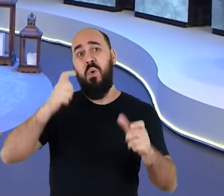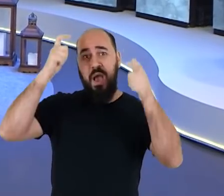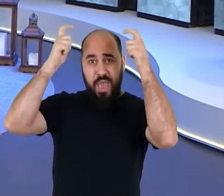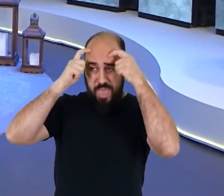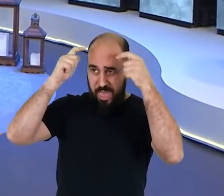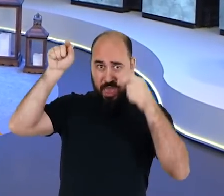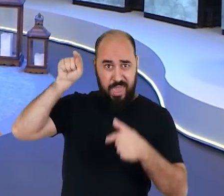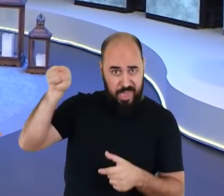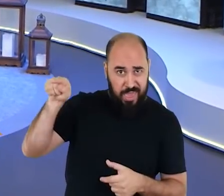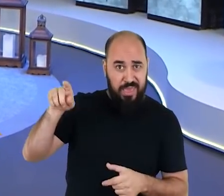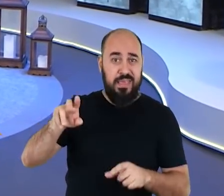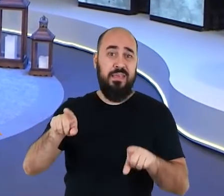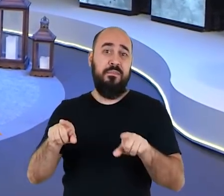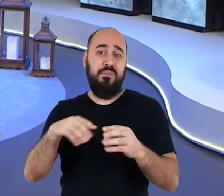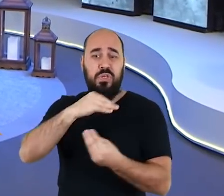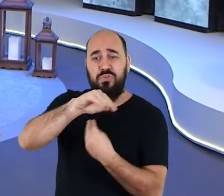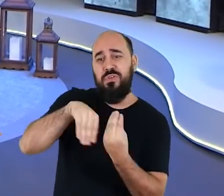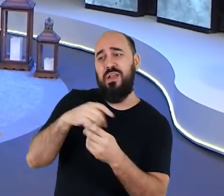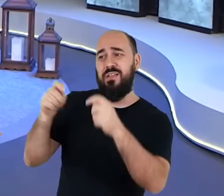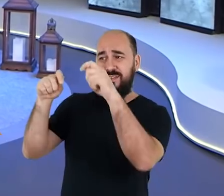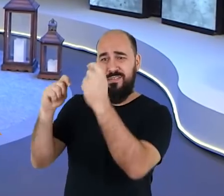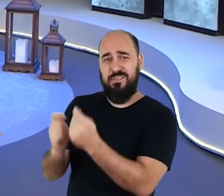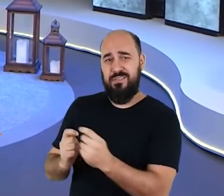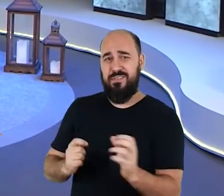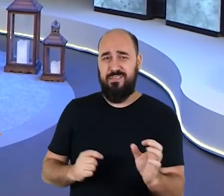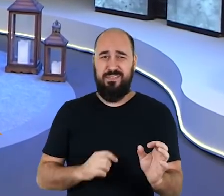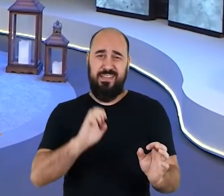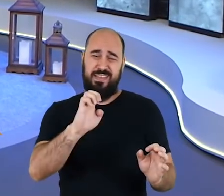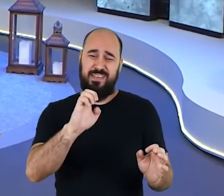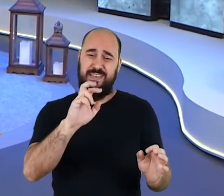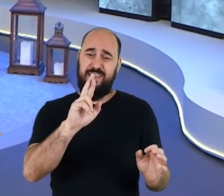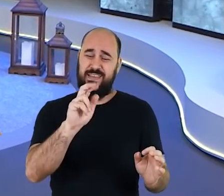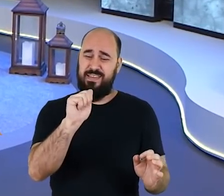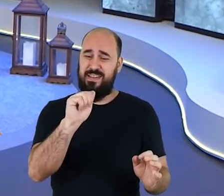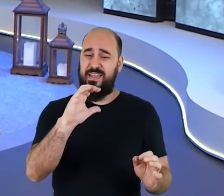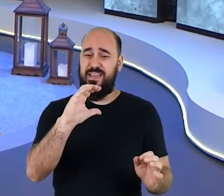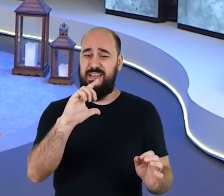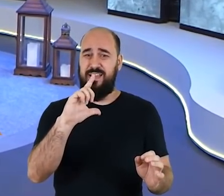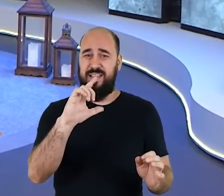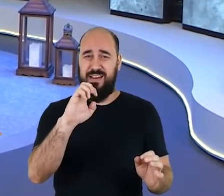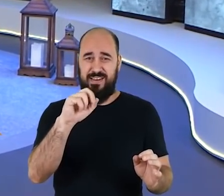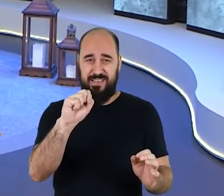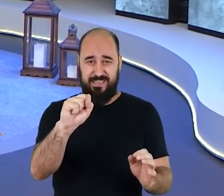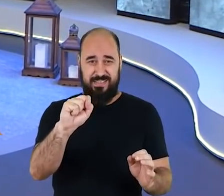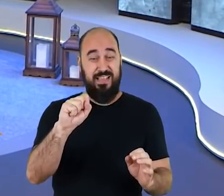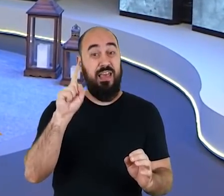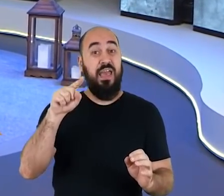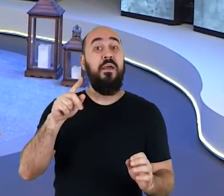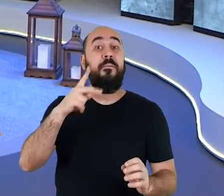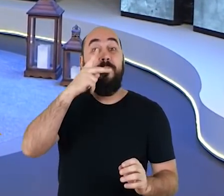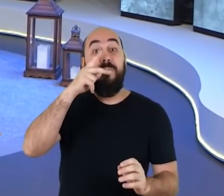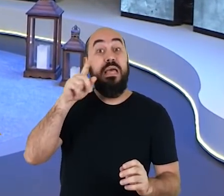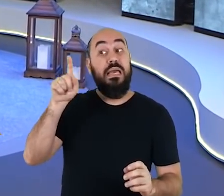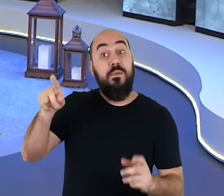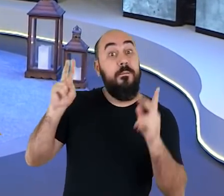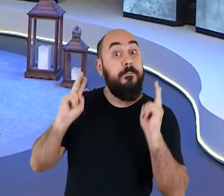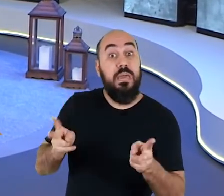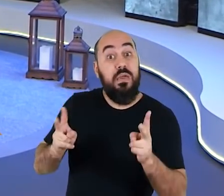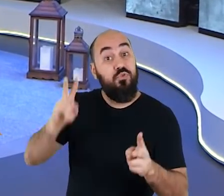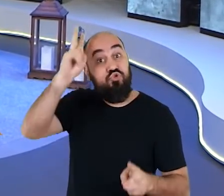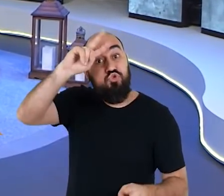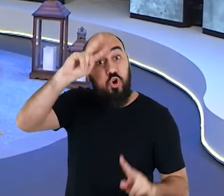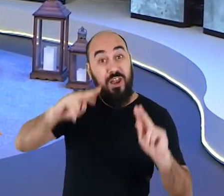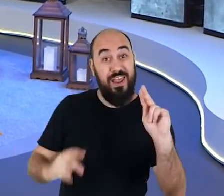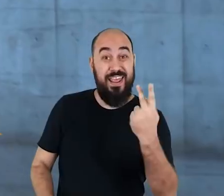local e uma divindade pagã. Heracles, para que você saiba, é o mesmo Hércules, filho de Zeus, da mitologia